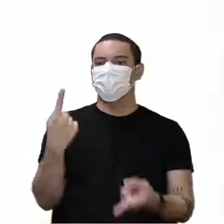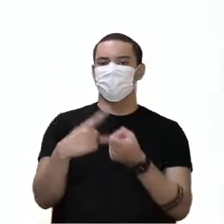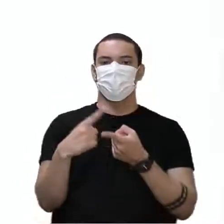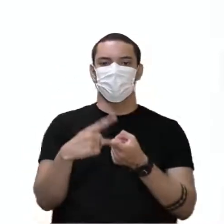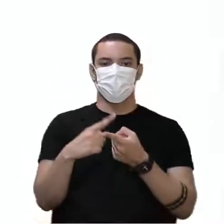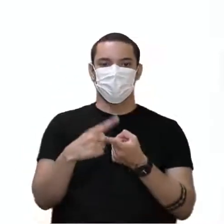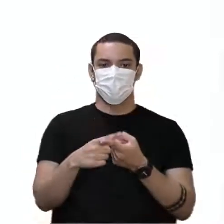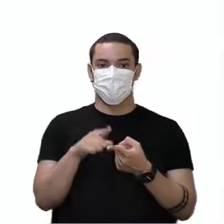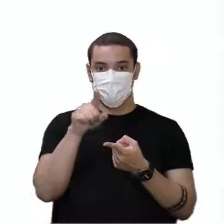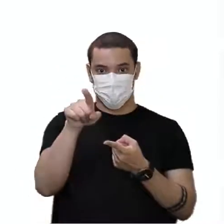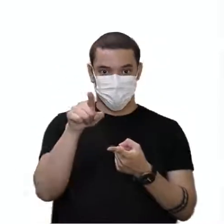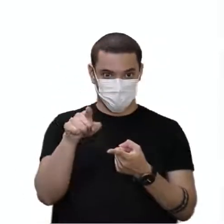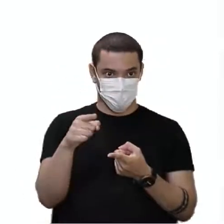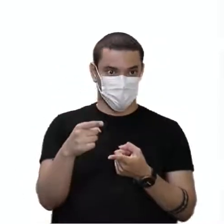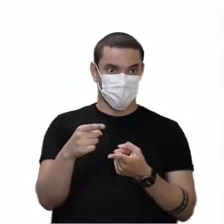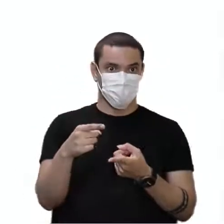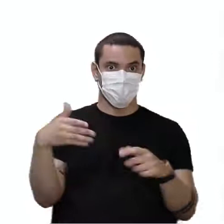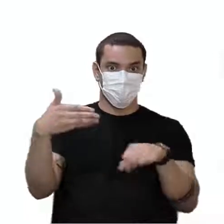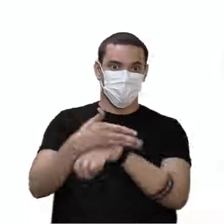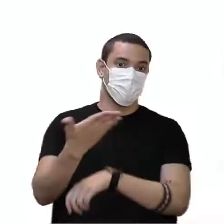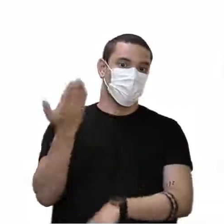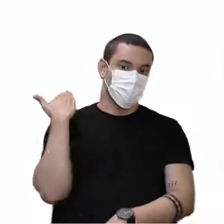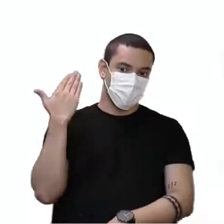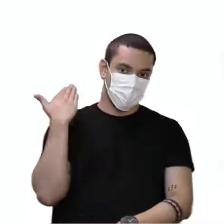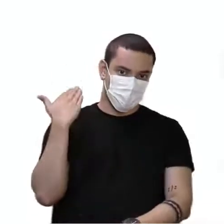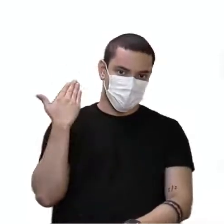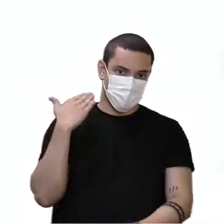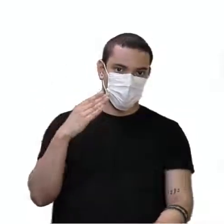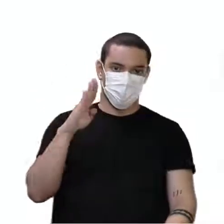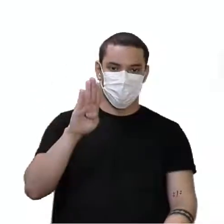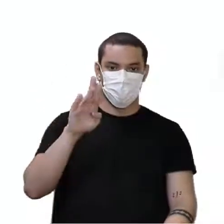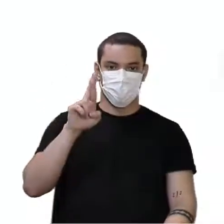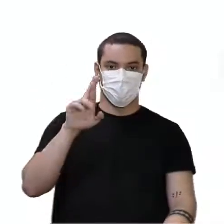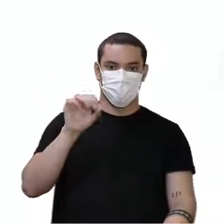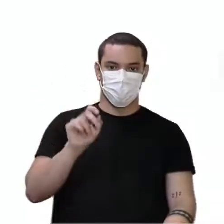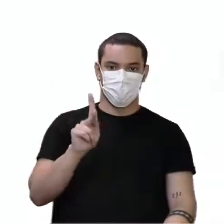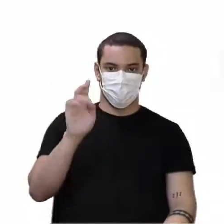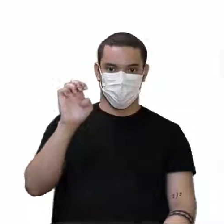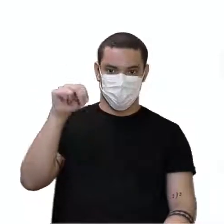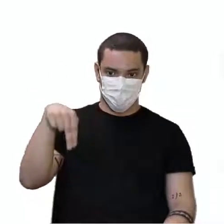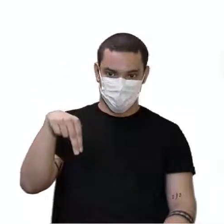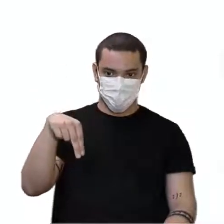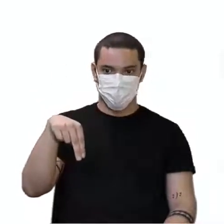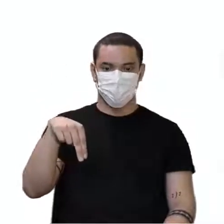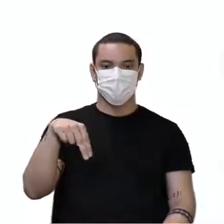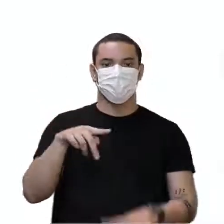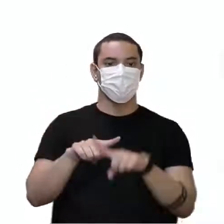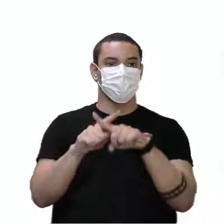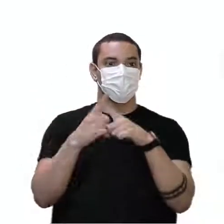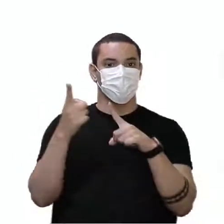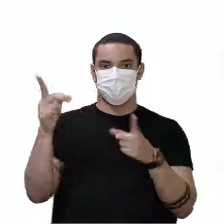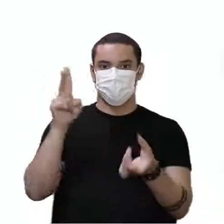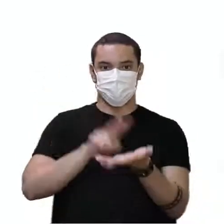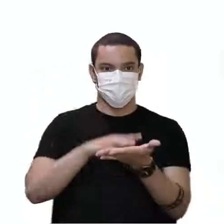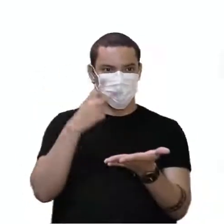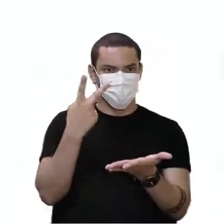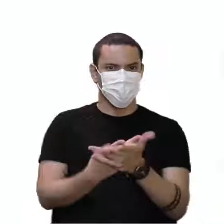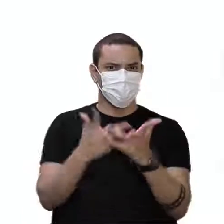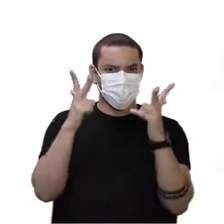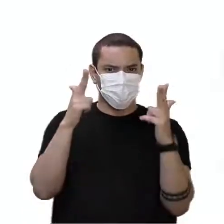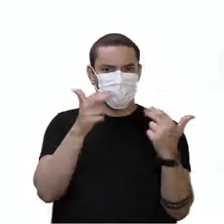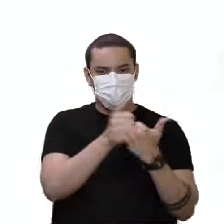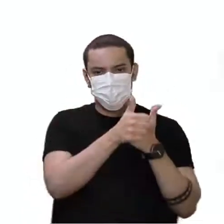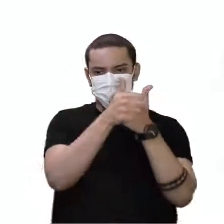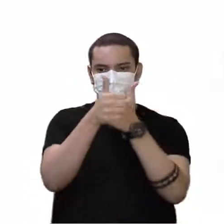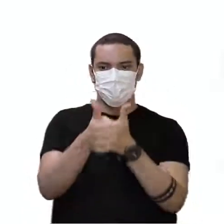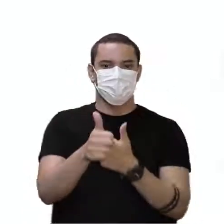porque broken é o particípio passado de break. Então, broken é quebrado. Só que aqui a gente não vai traduzir exatamente ao pé da letra, como